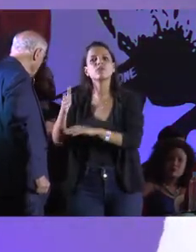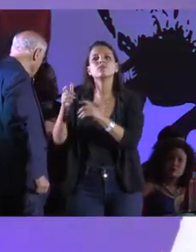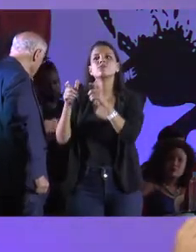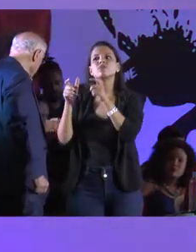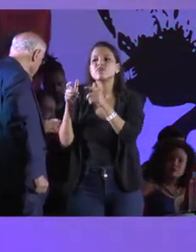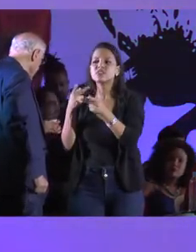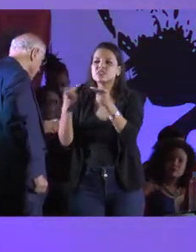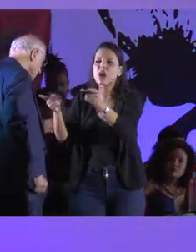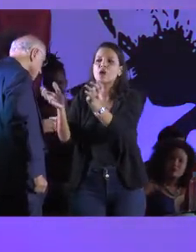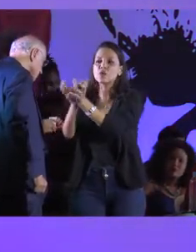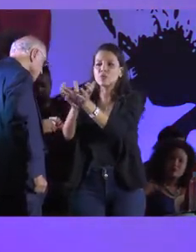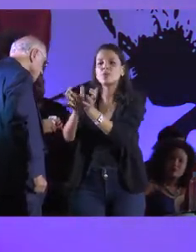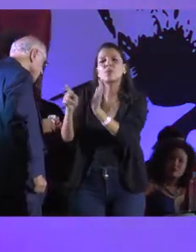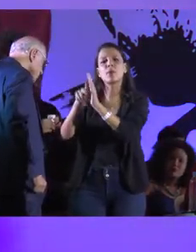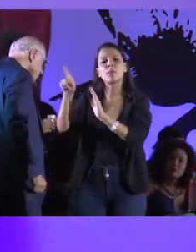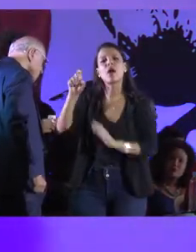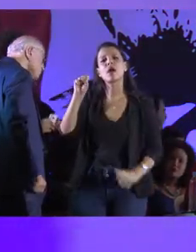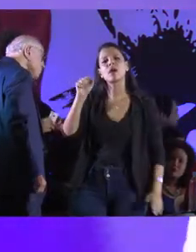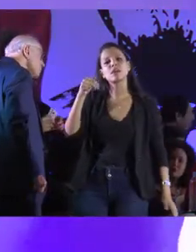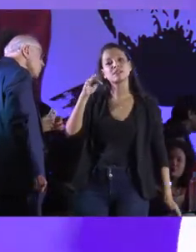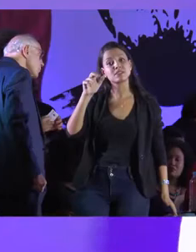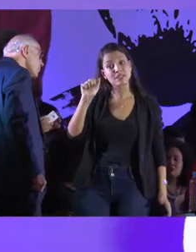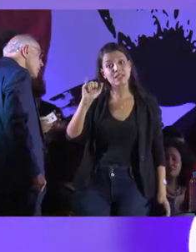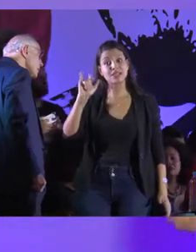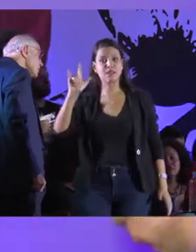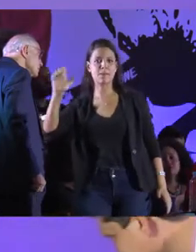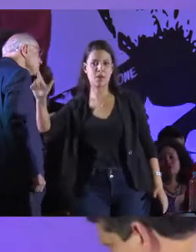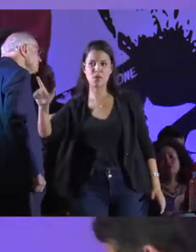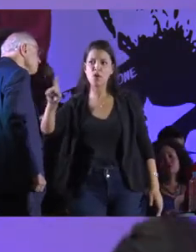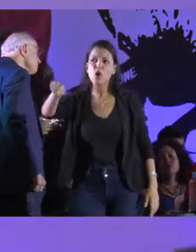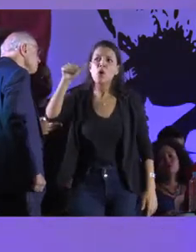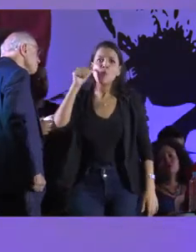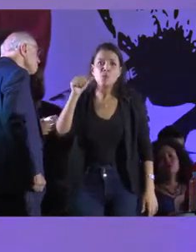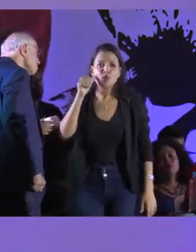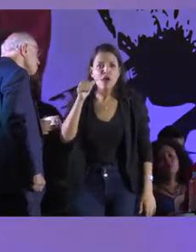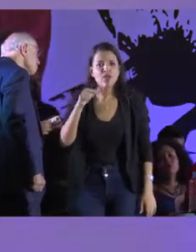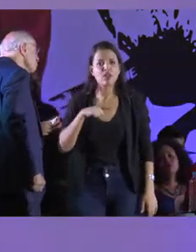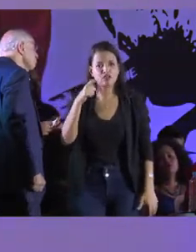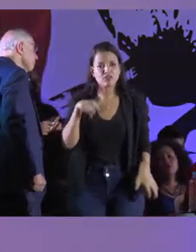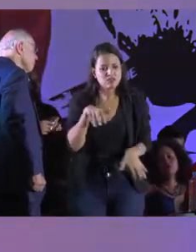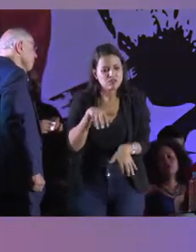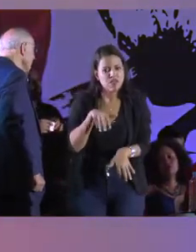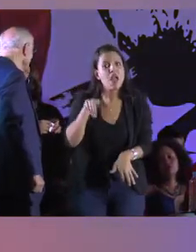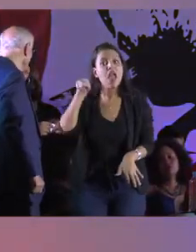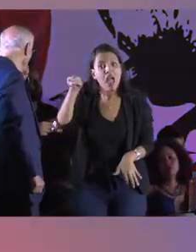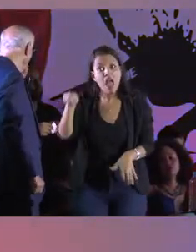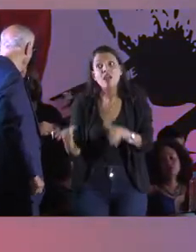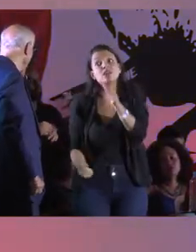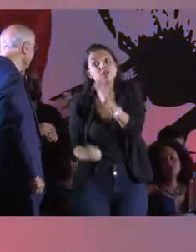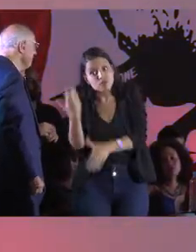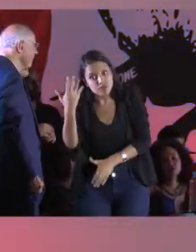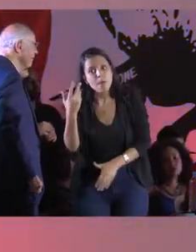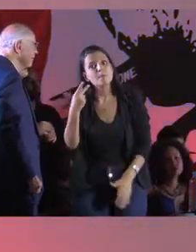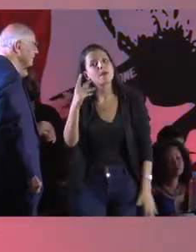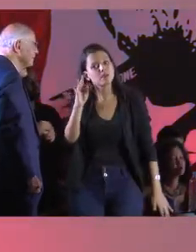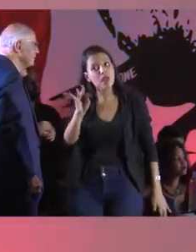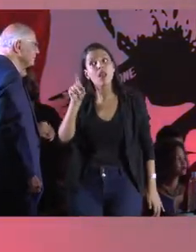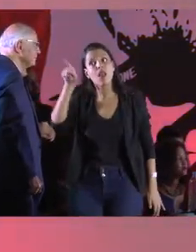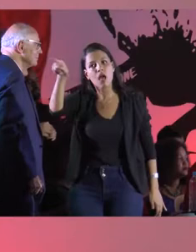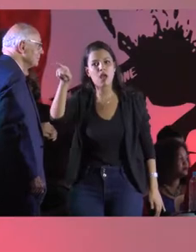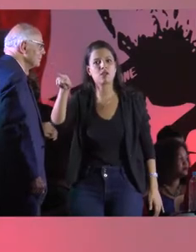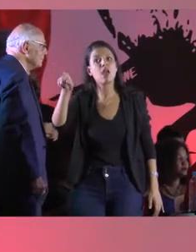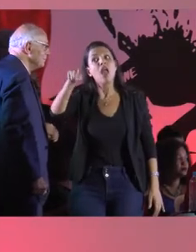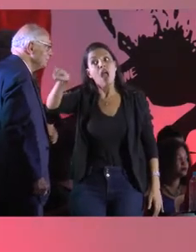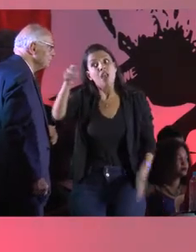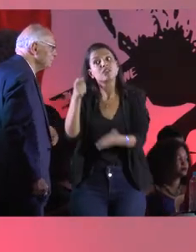Isabel. Eles deveriam ver aquelas mulheres todas atrofiadas, fundadoras do PT, e deveriam